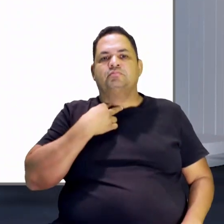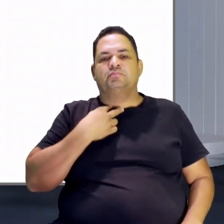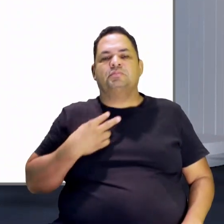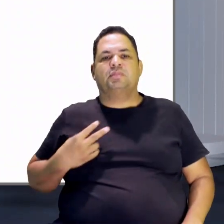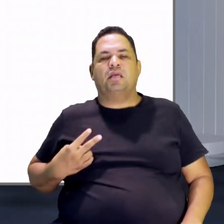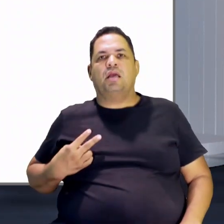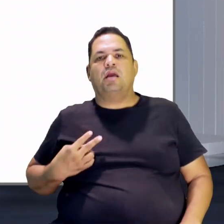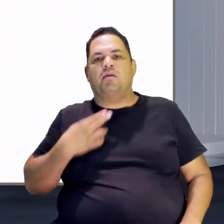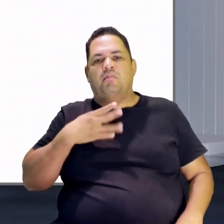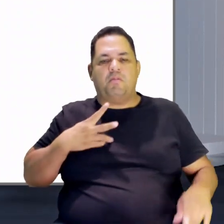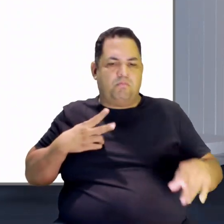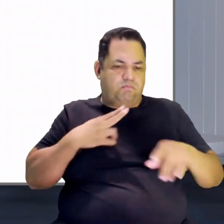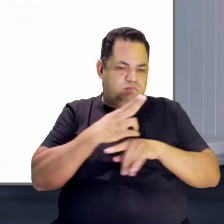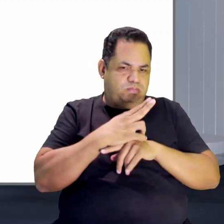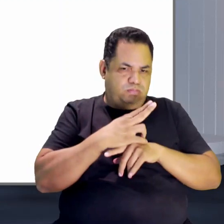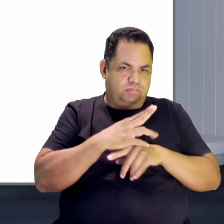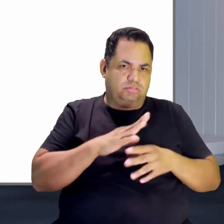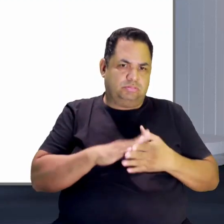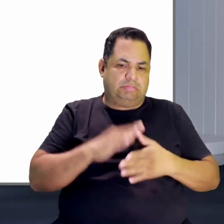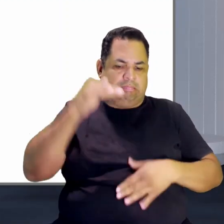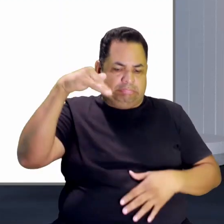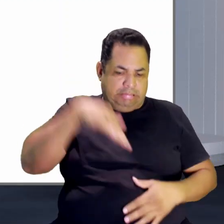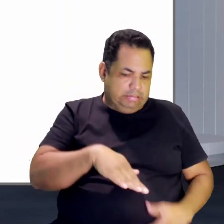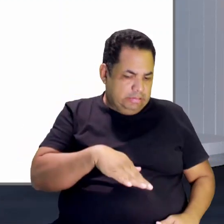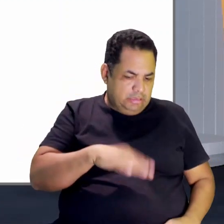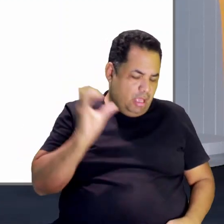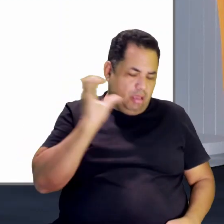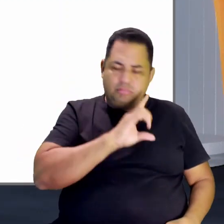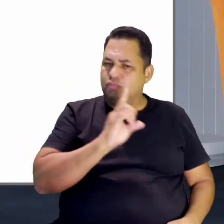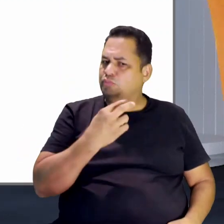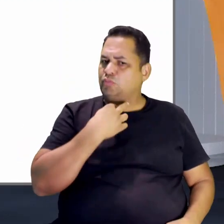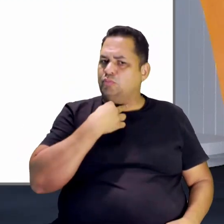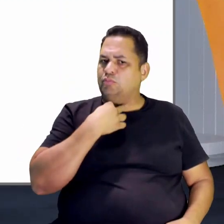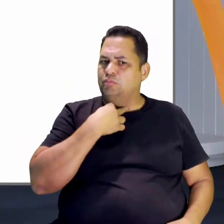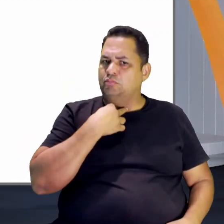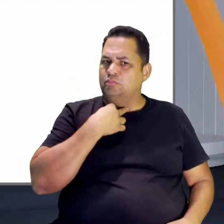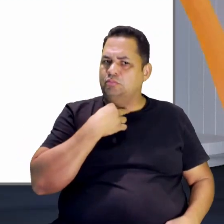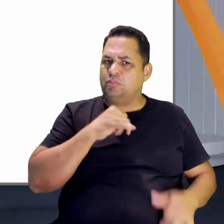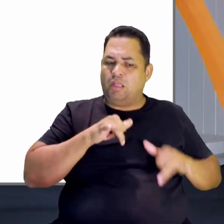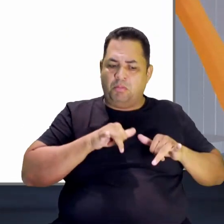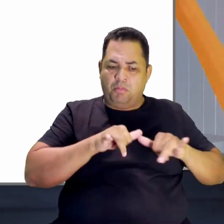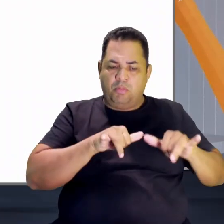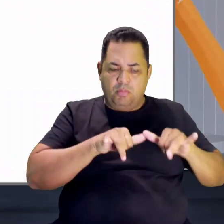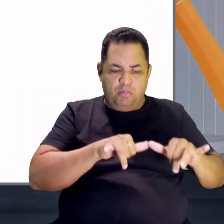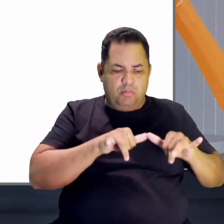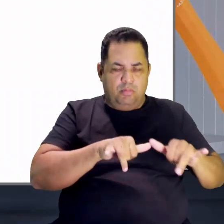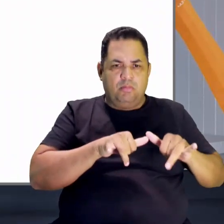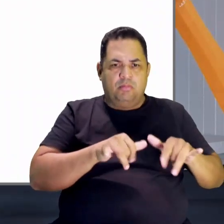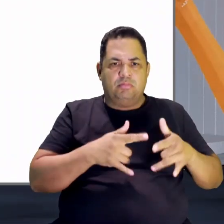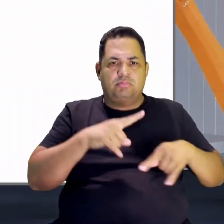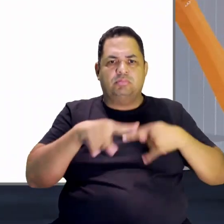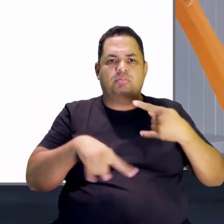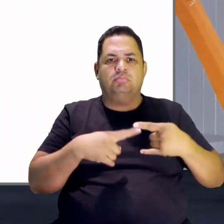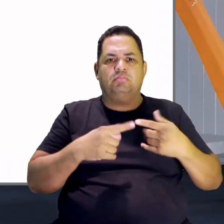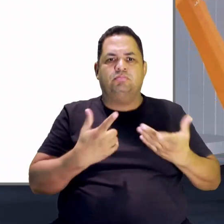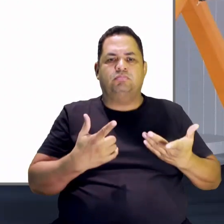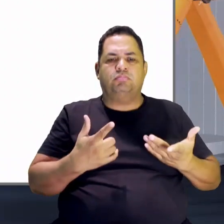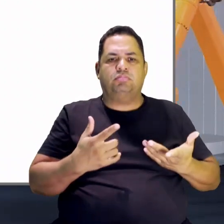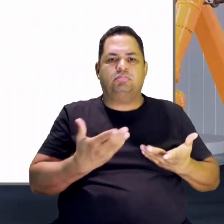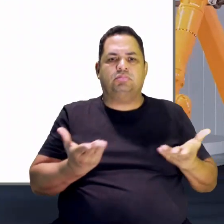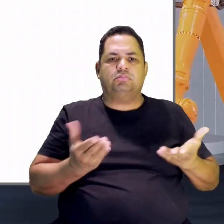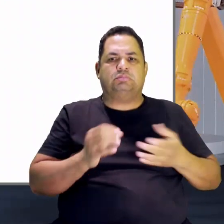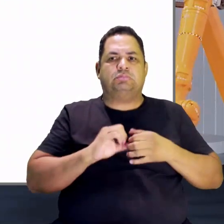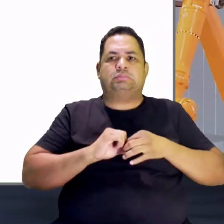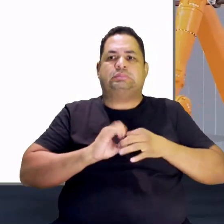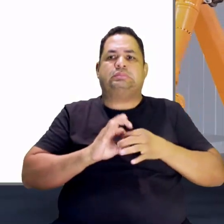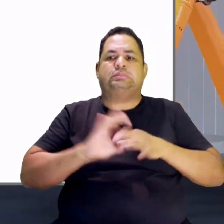força-peso forçar o plano inclinado do carrinho para descer rápido. O supermercado mesmo, carrinho de compra, daqui a pouco você está lá, você